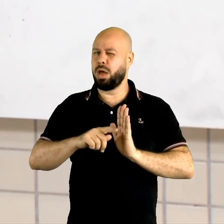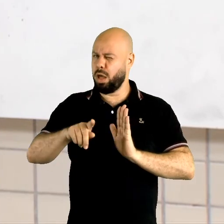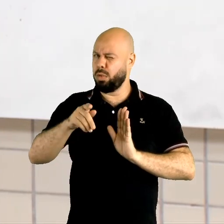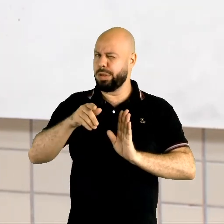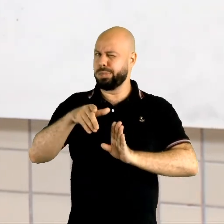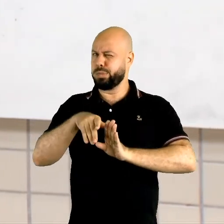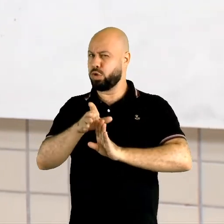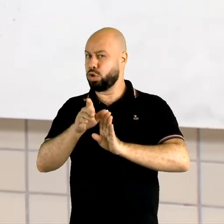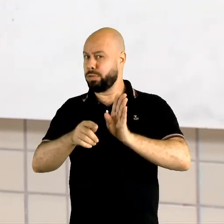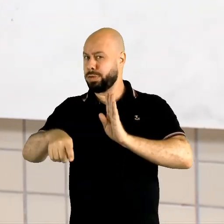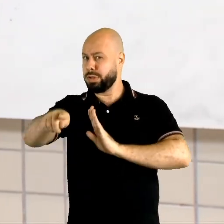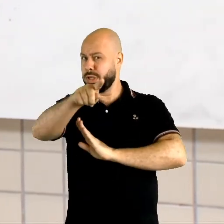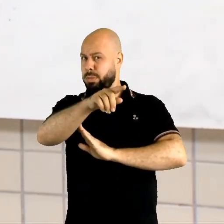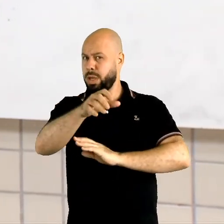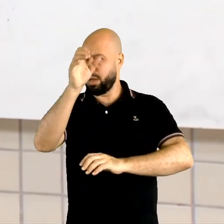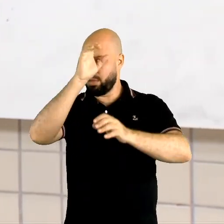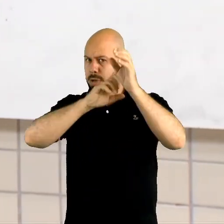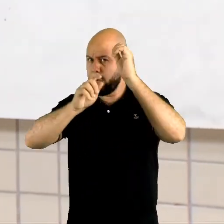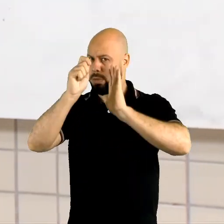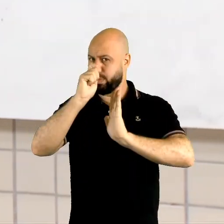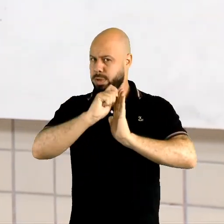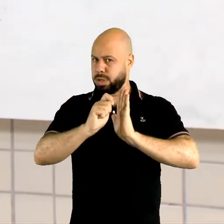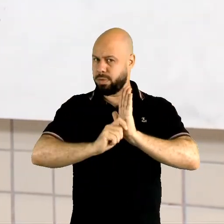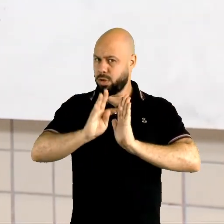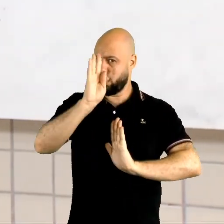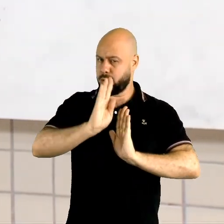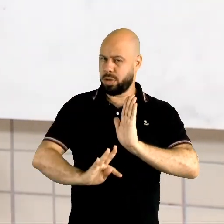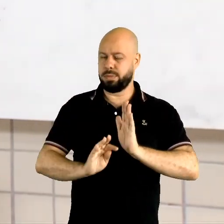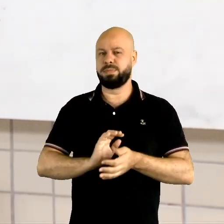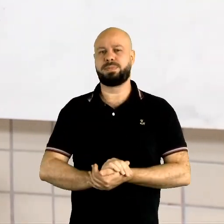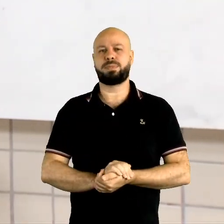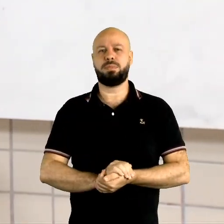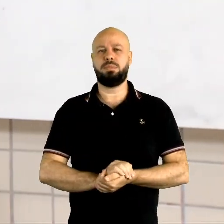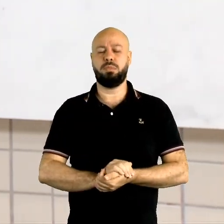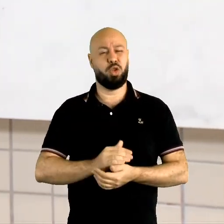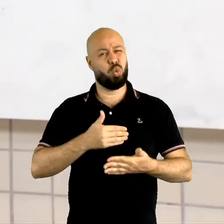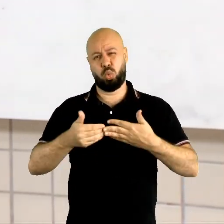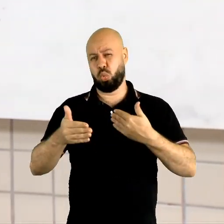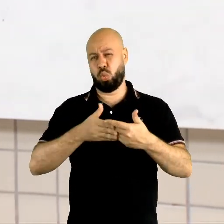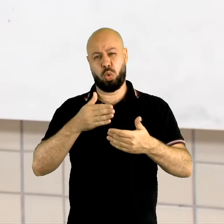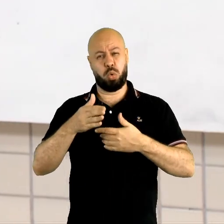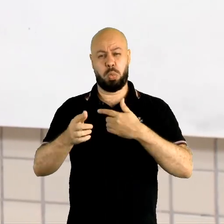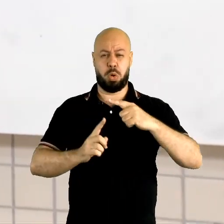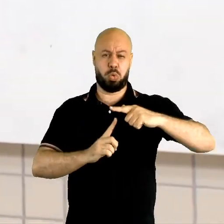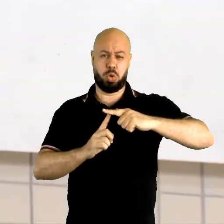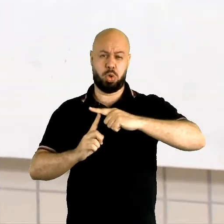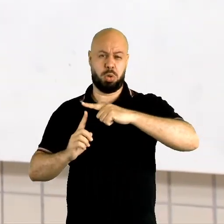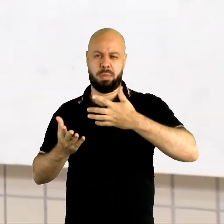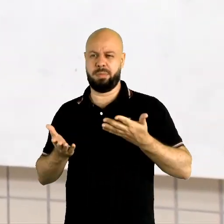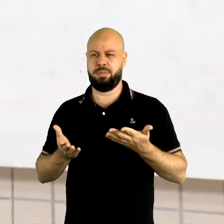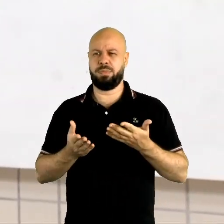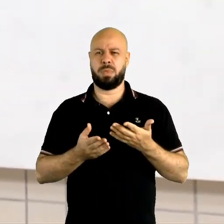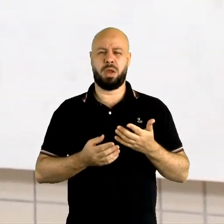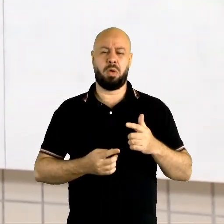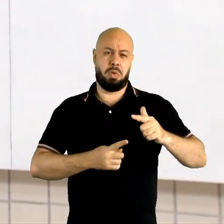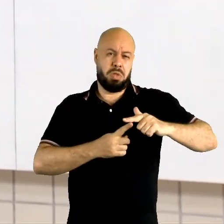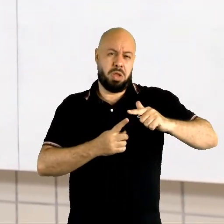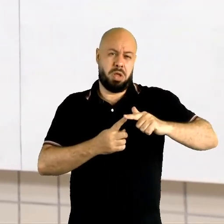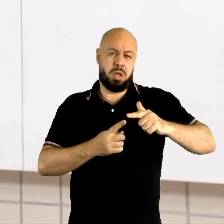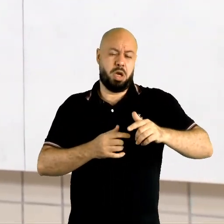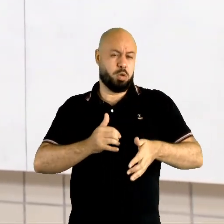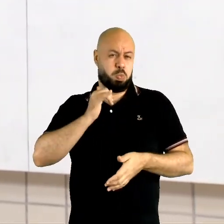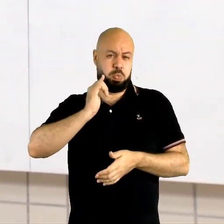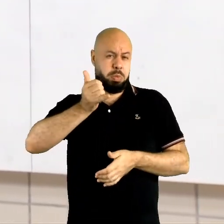você para aprender escrever um texto, seja qual tipo for, Pode ser só um texto comum, uma contação